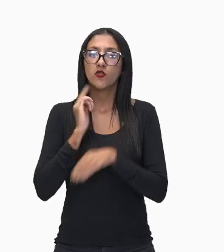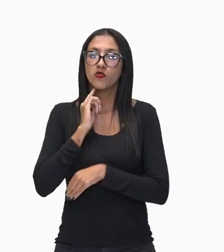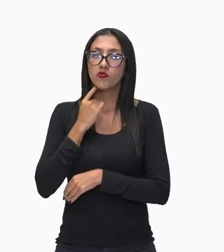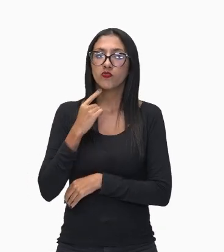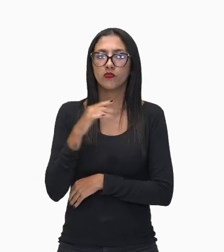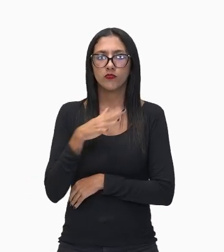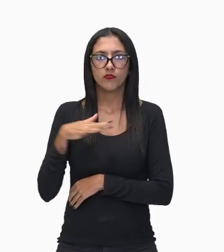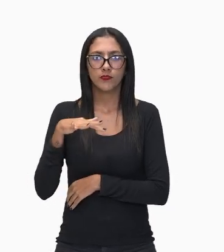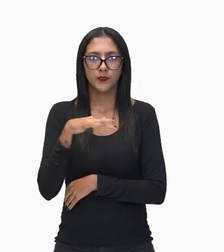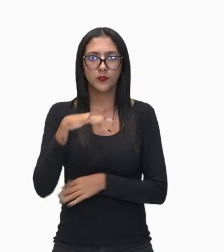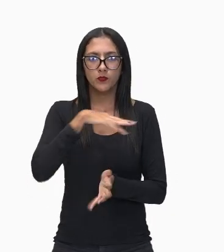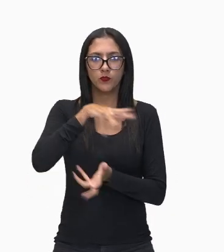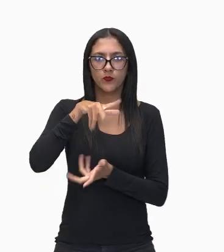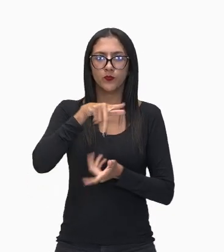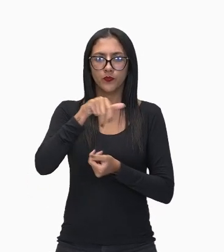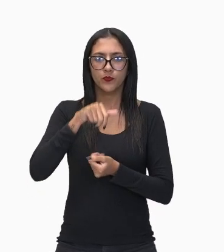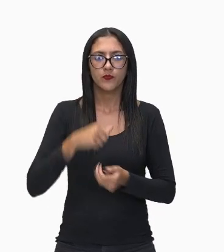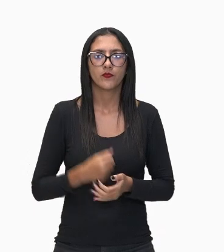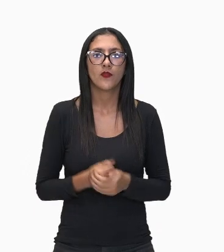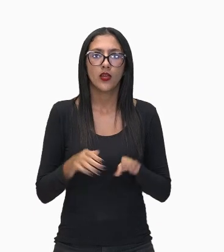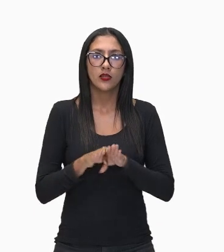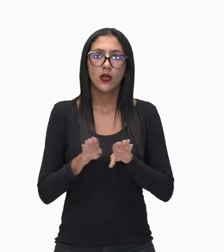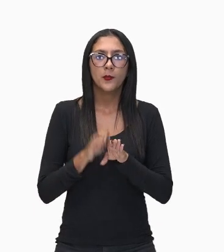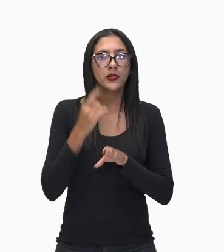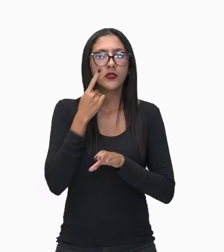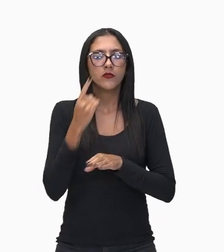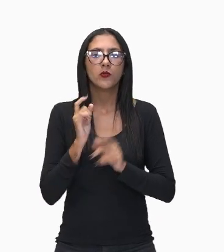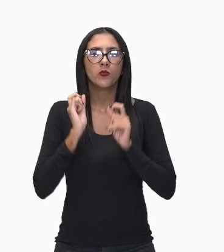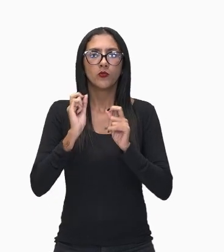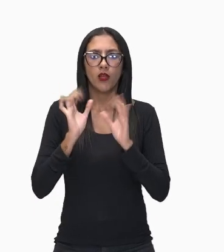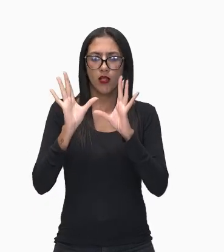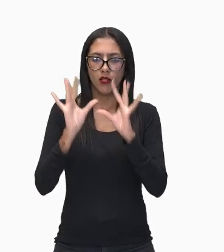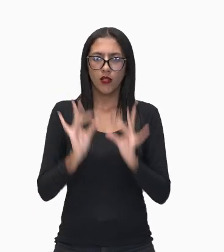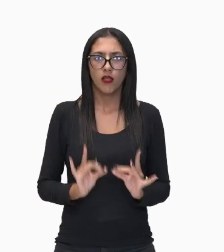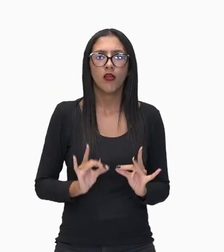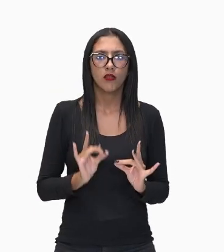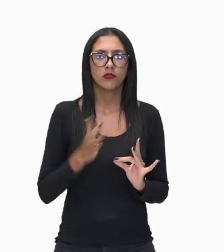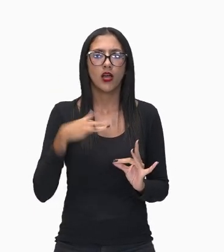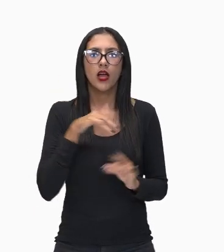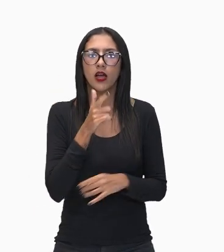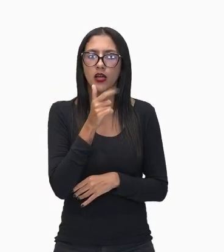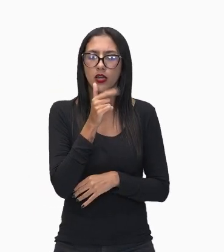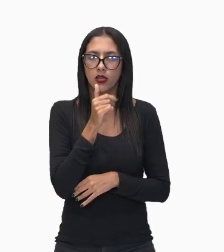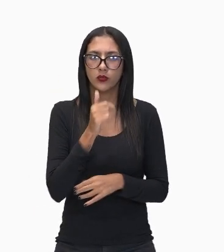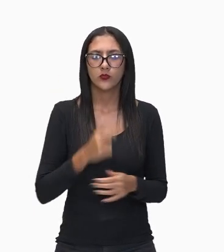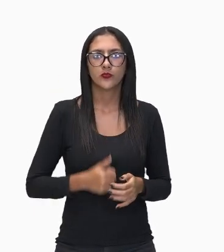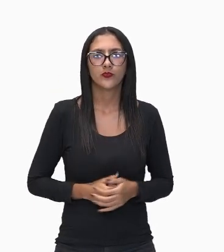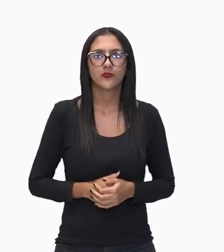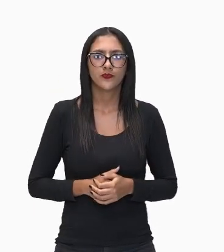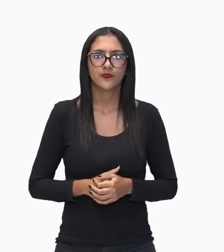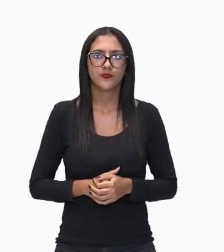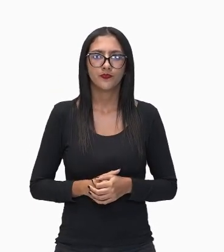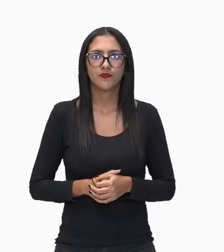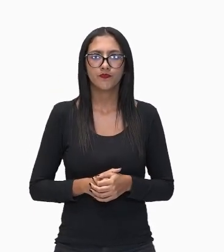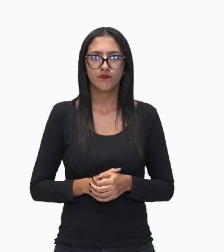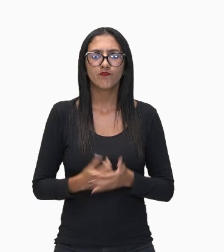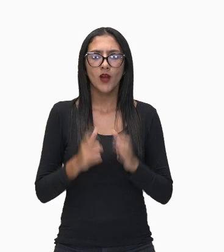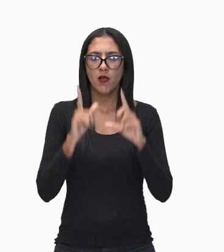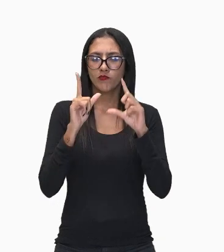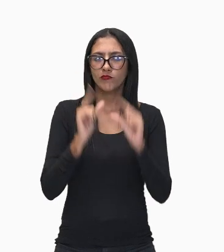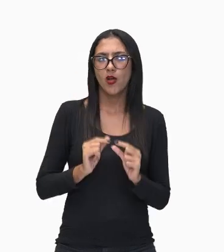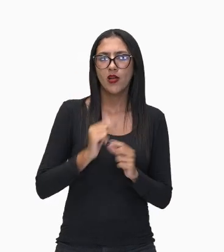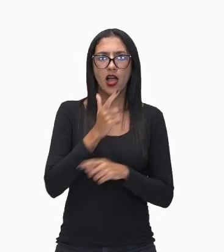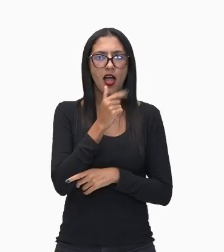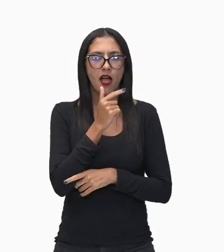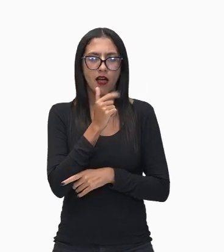atmosférica e nós temos também a degradação dos recursos hídricos, né? Onde a escassez de água,